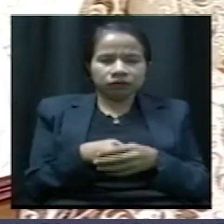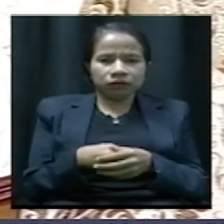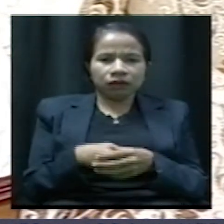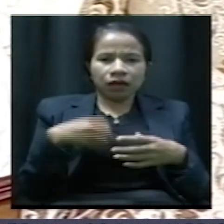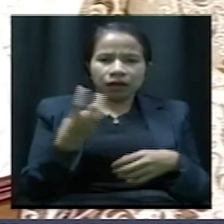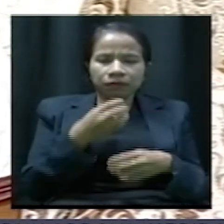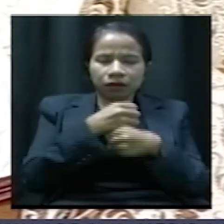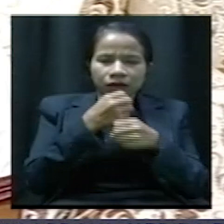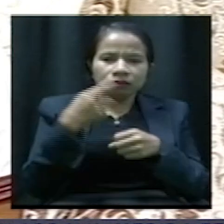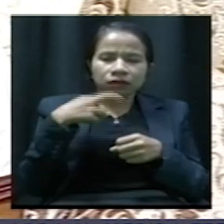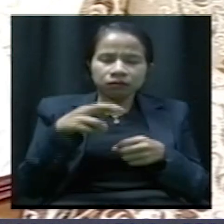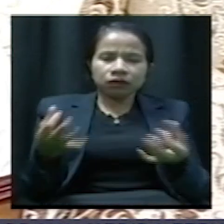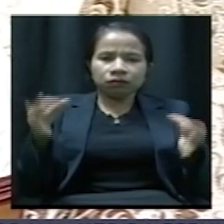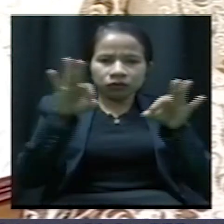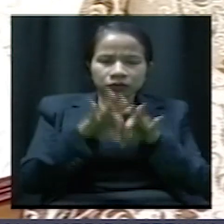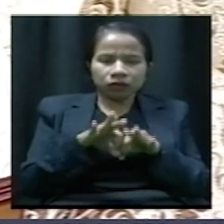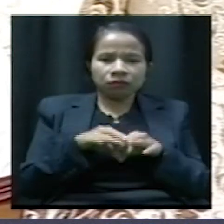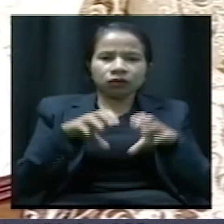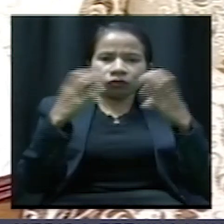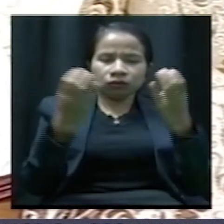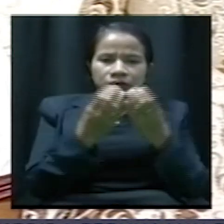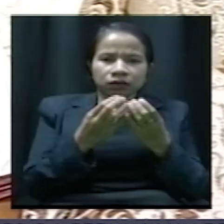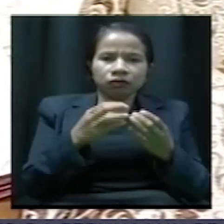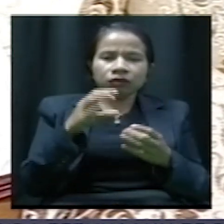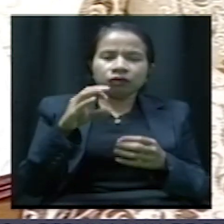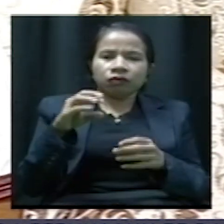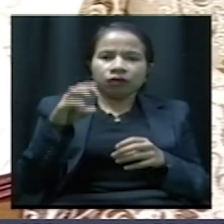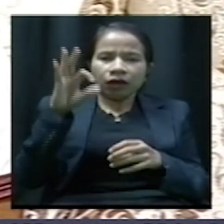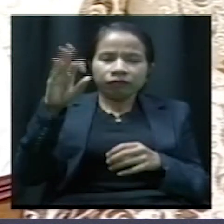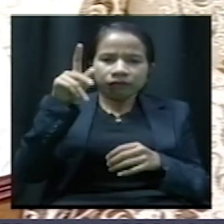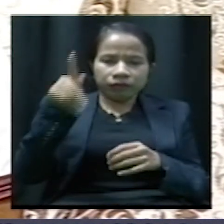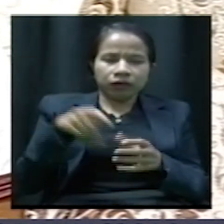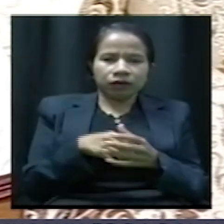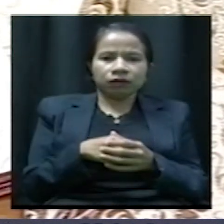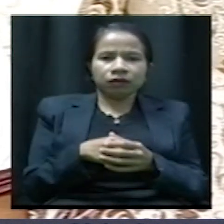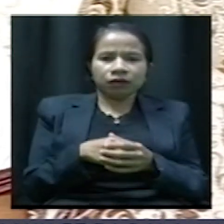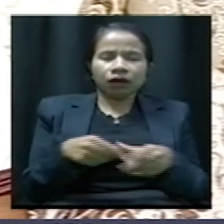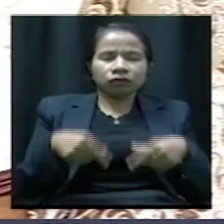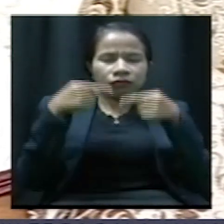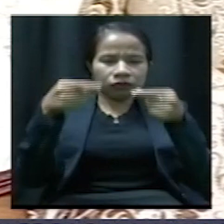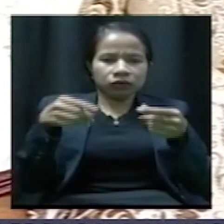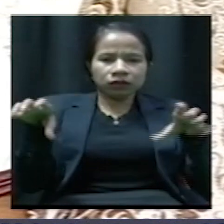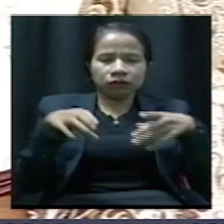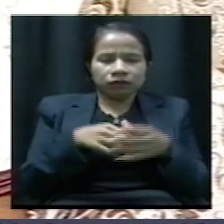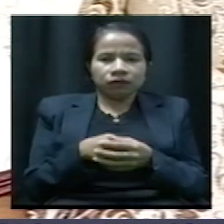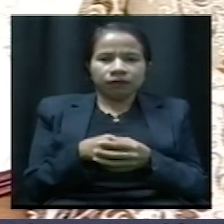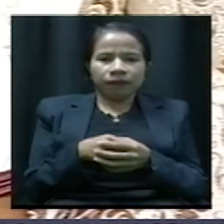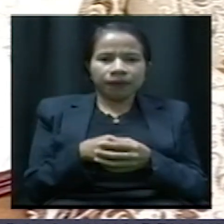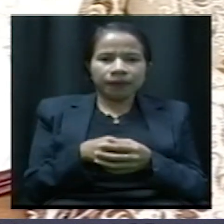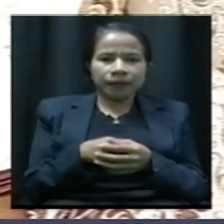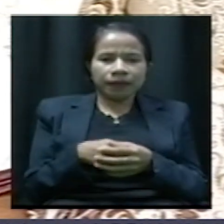halo hela recomendação importante ira ba comissão função pública na tu iha kouta ba recrutamento ami